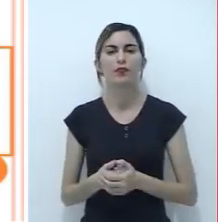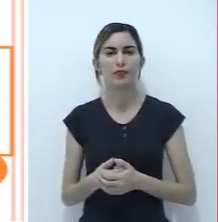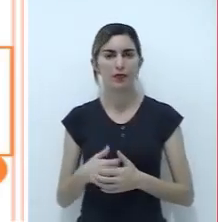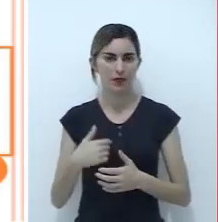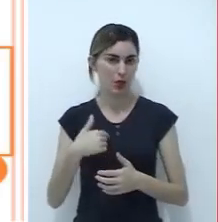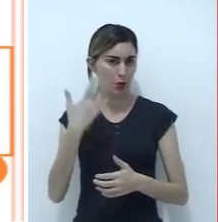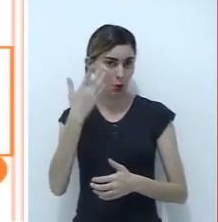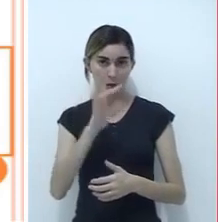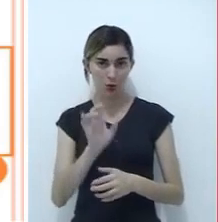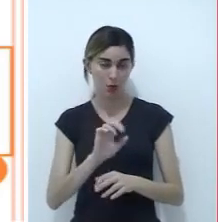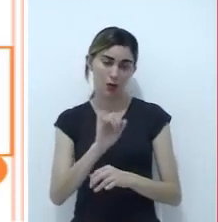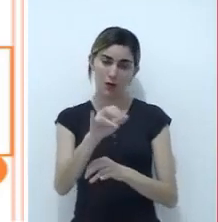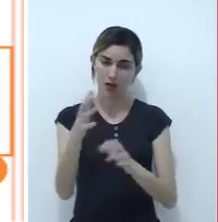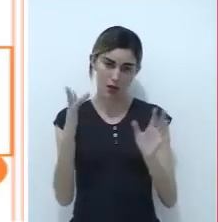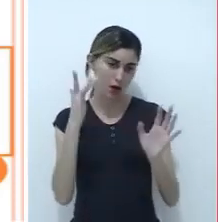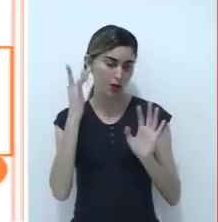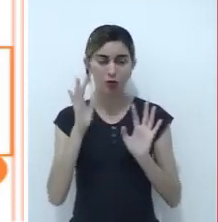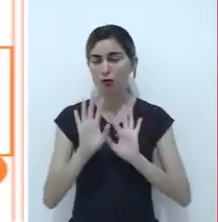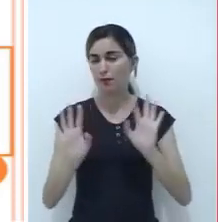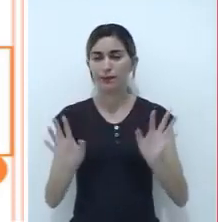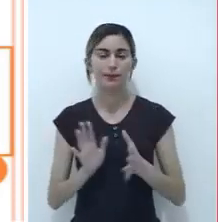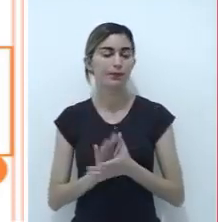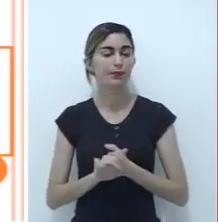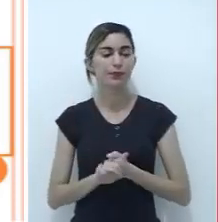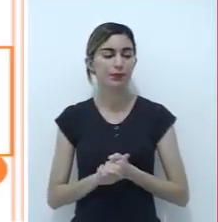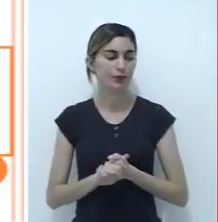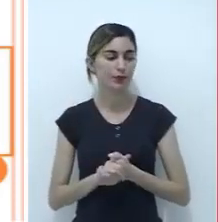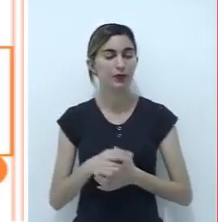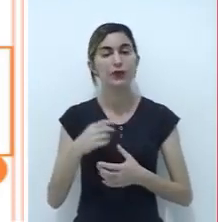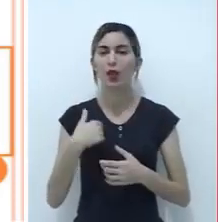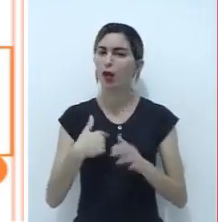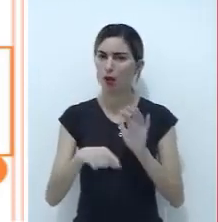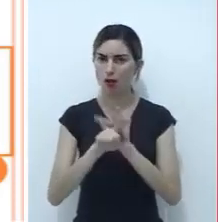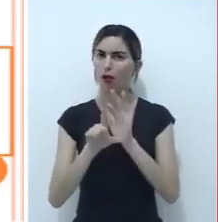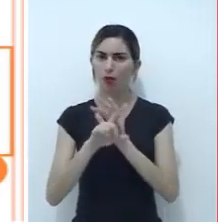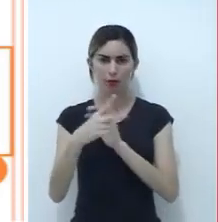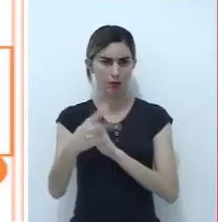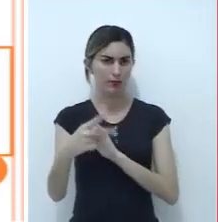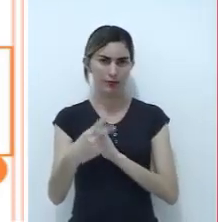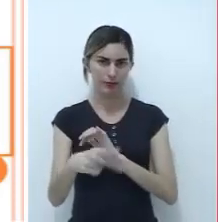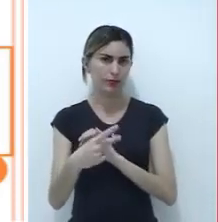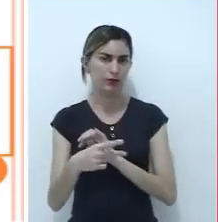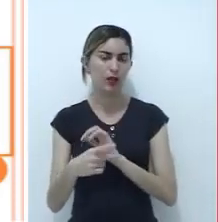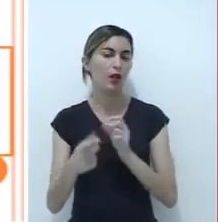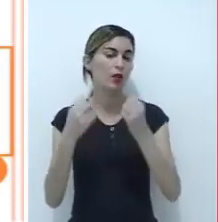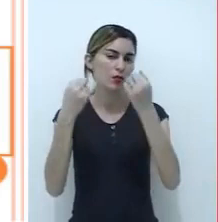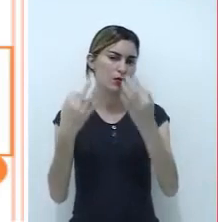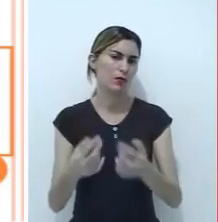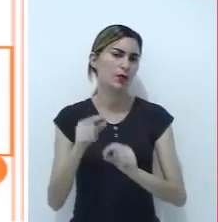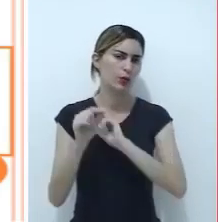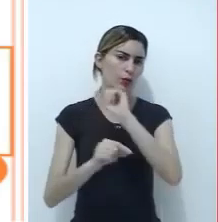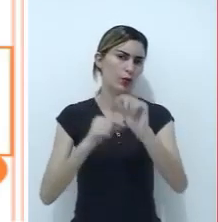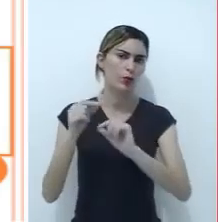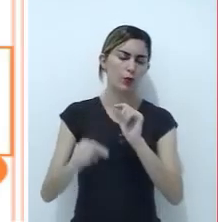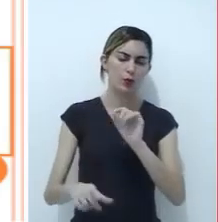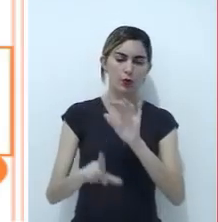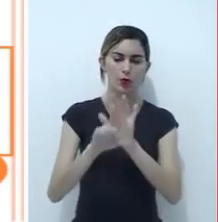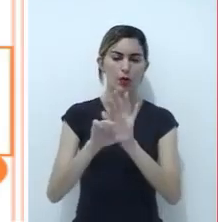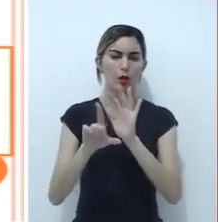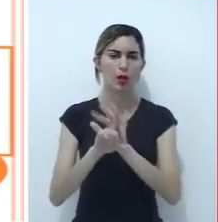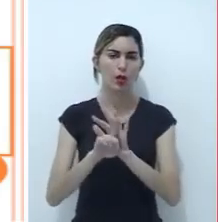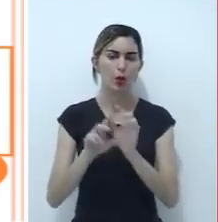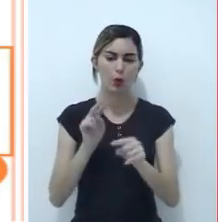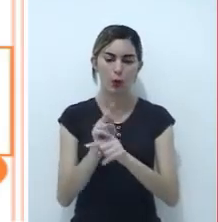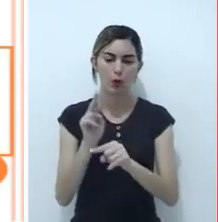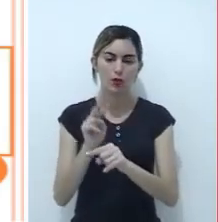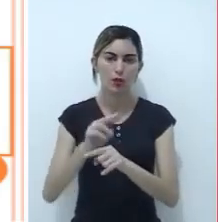acho não, né? Mas se vocês quiserem achar, tudo bem. Na lei de Lavoisier diz o seguinte, né? Que é a lei de